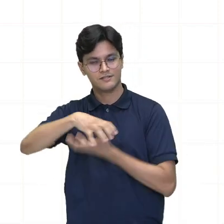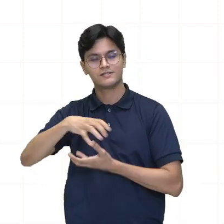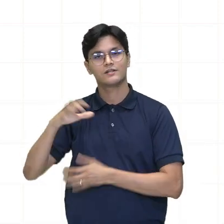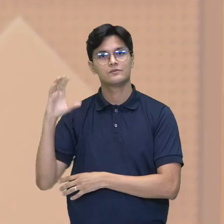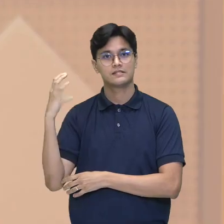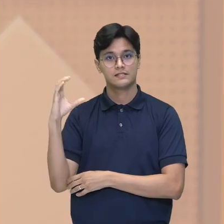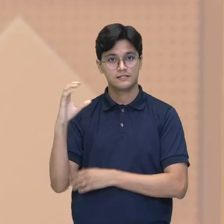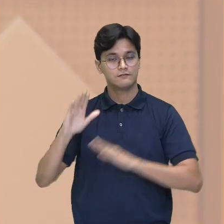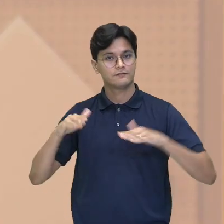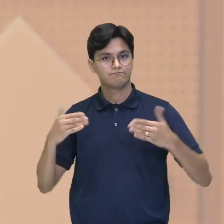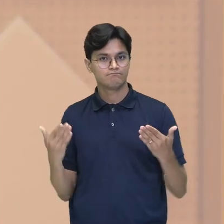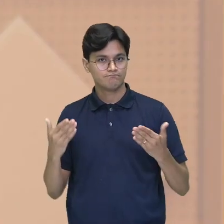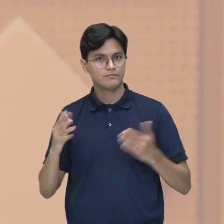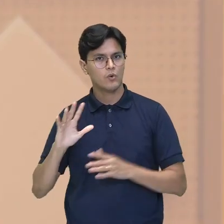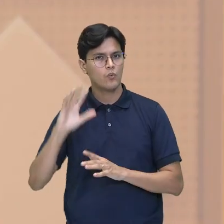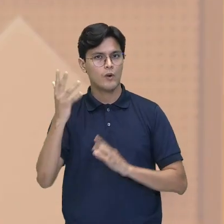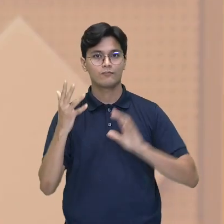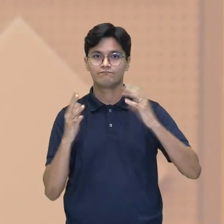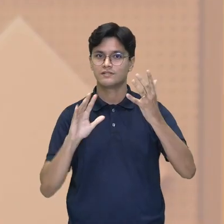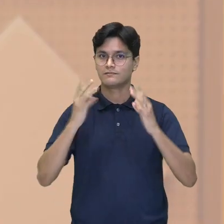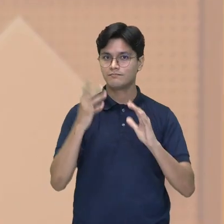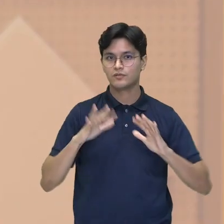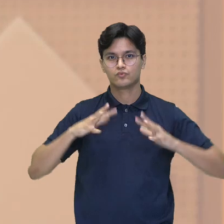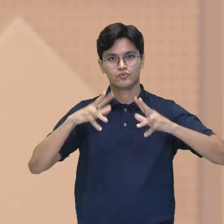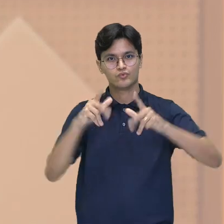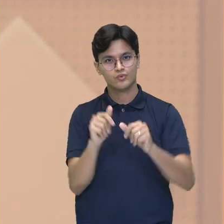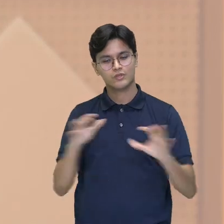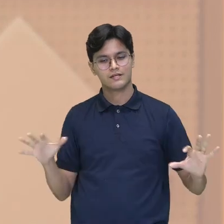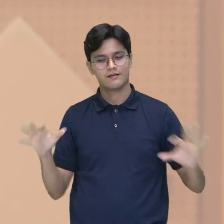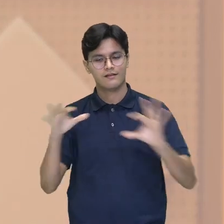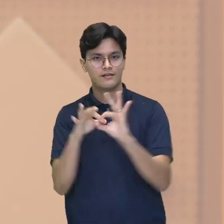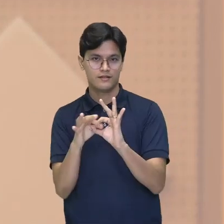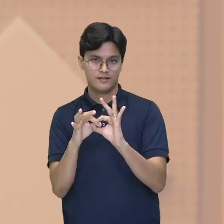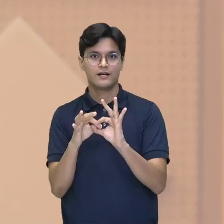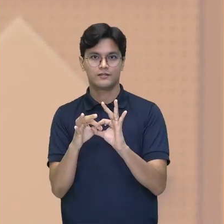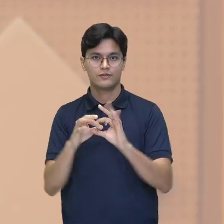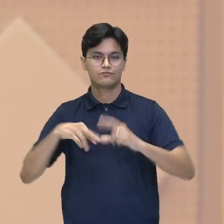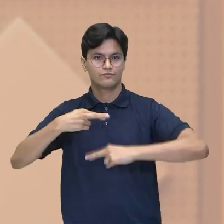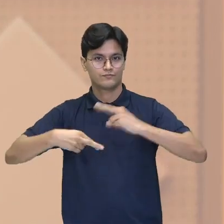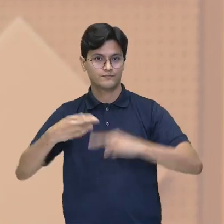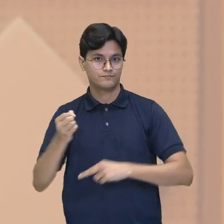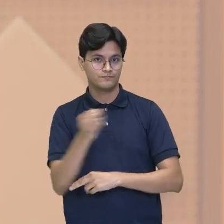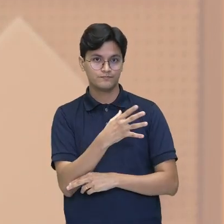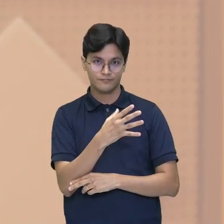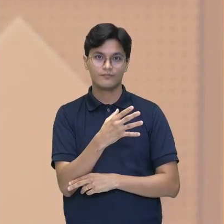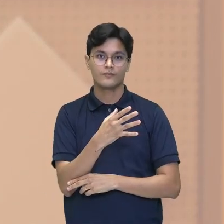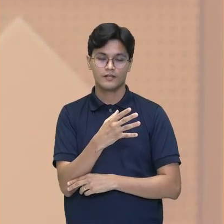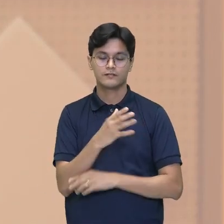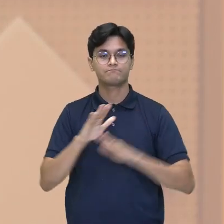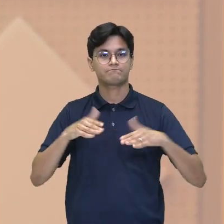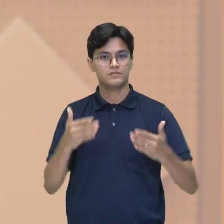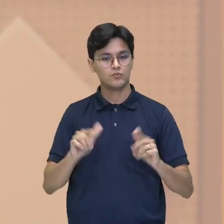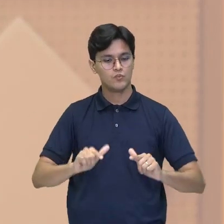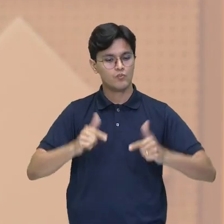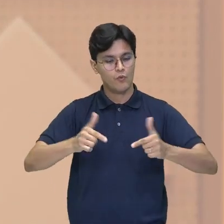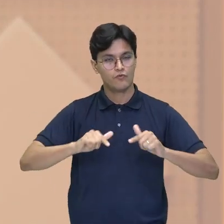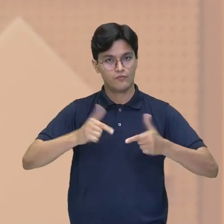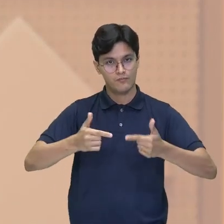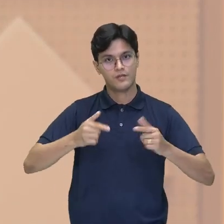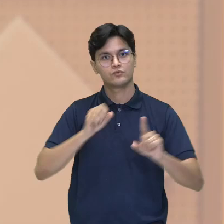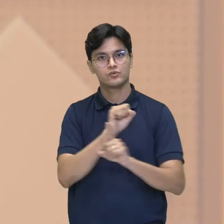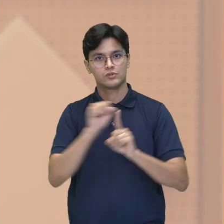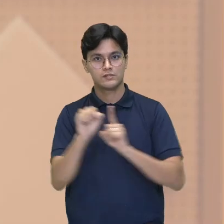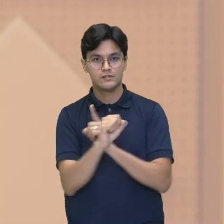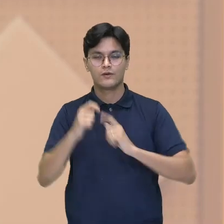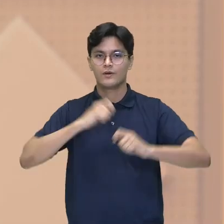vão estar interligados ao Renascimento. Então, quando se fala com o movimento social, econômico e político, nós temos vários